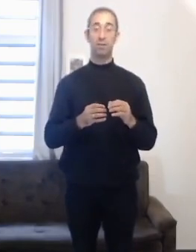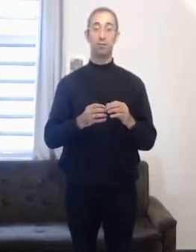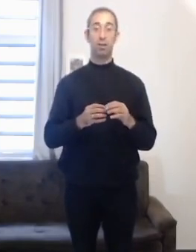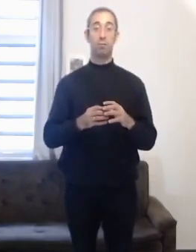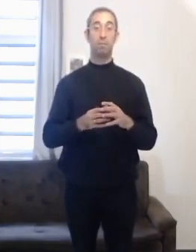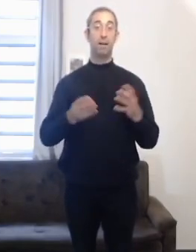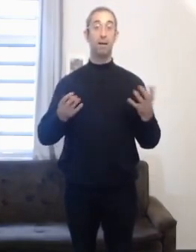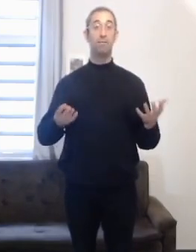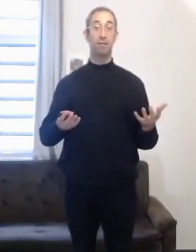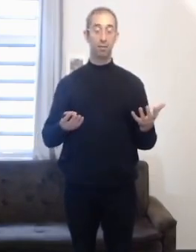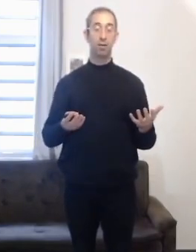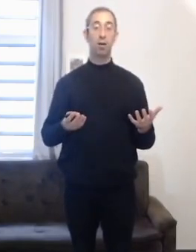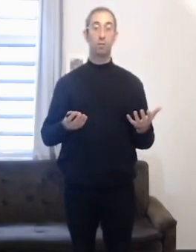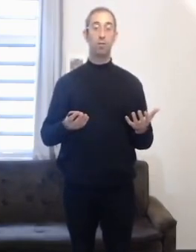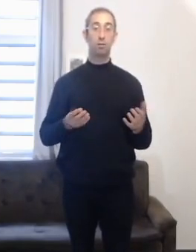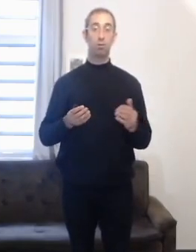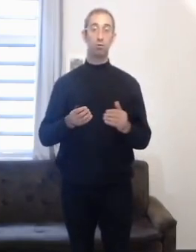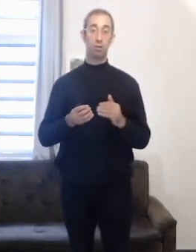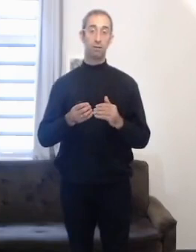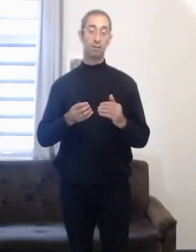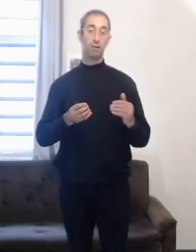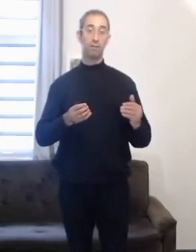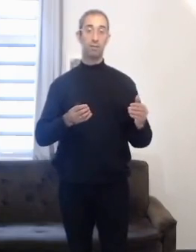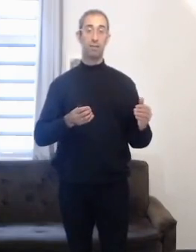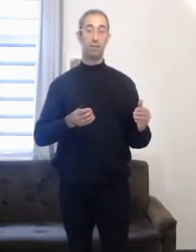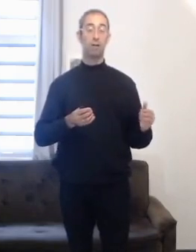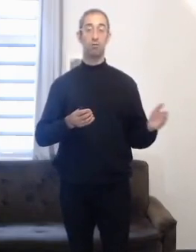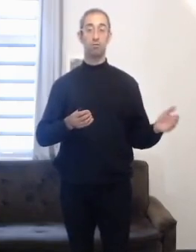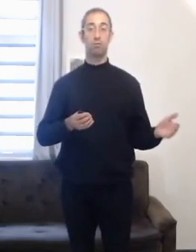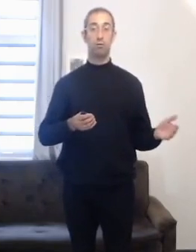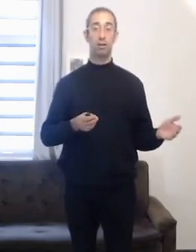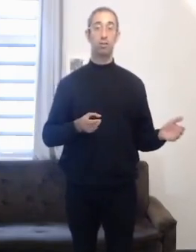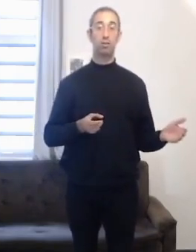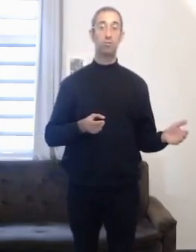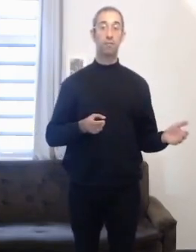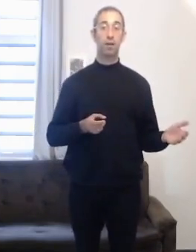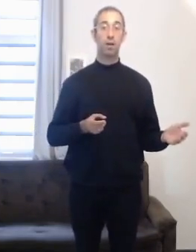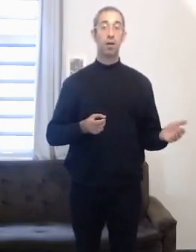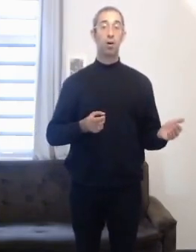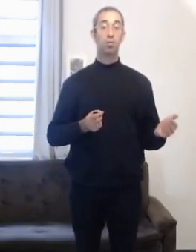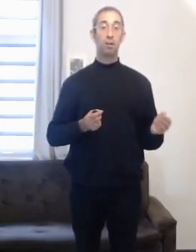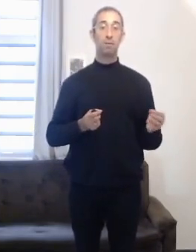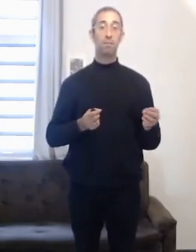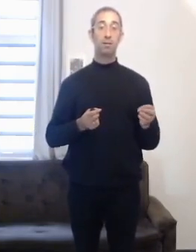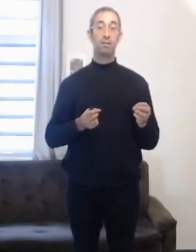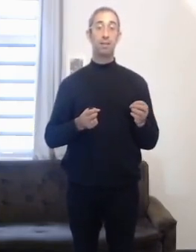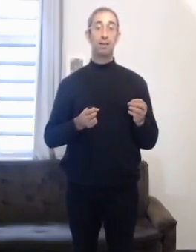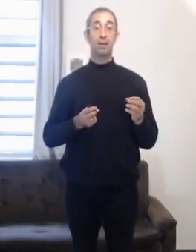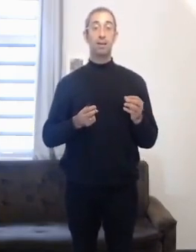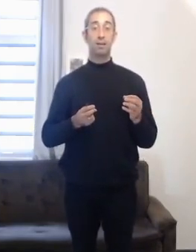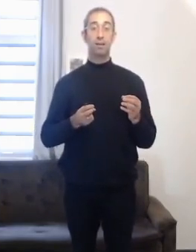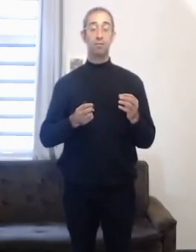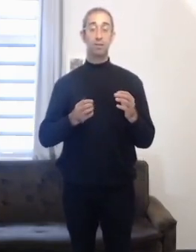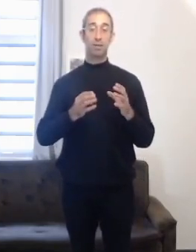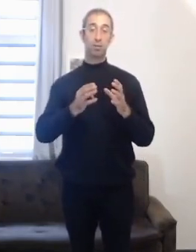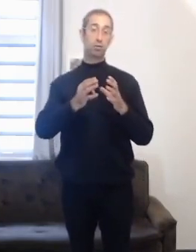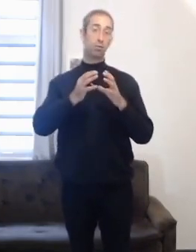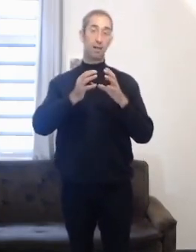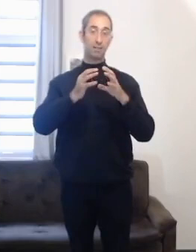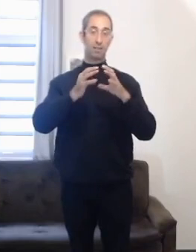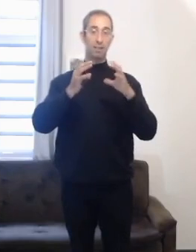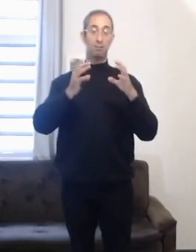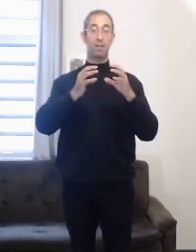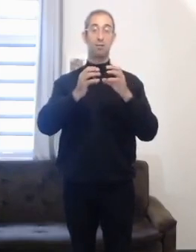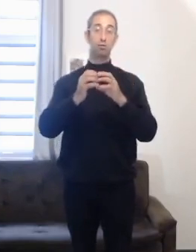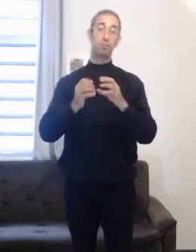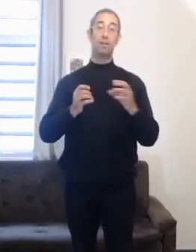objetivo específico dá uma prévia para o leitor do que você vai fazer, né, ao longo do seu artigo. Ou também pode ser que você vai